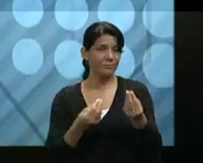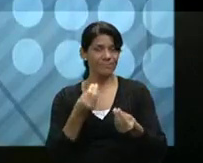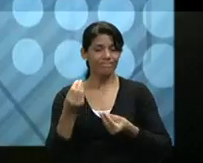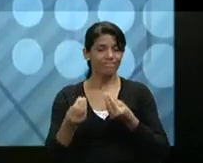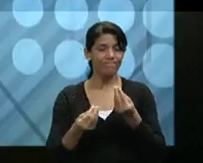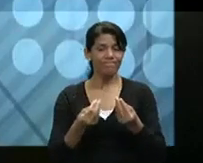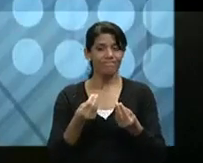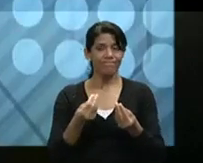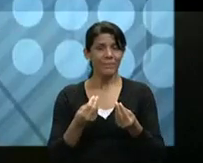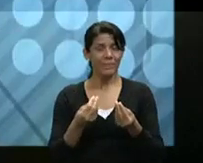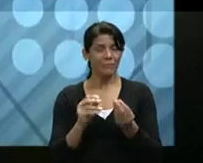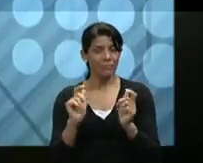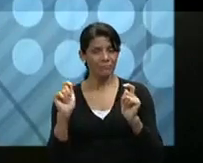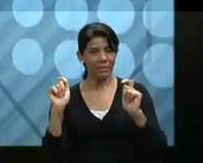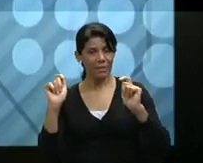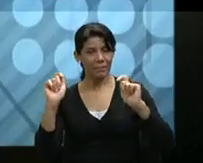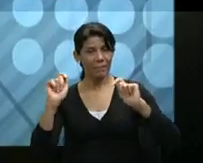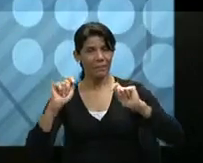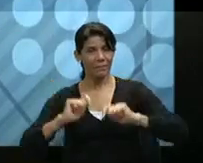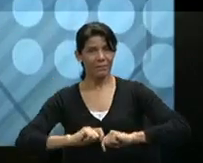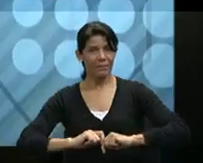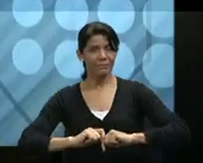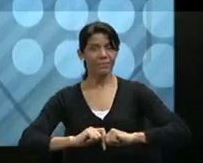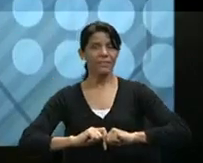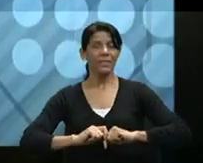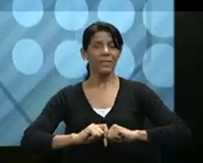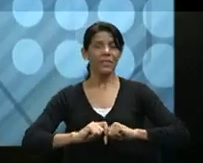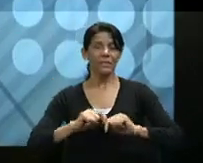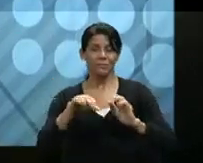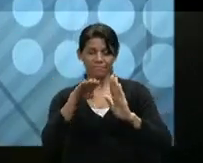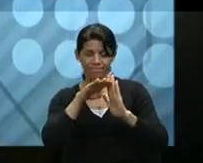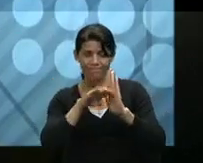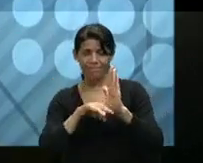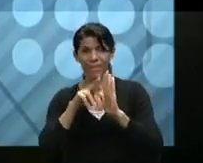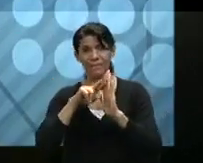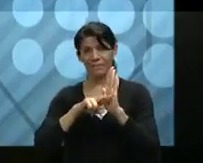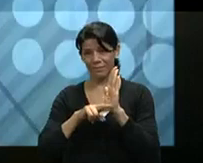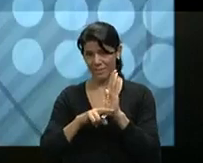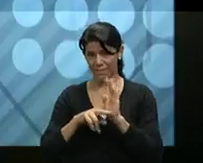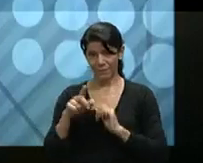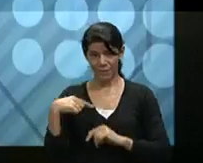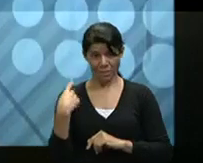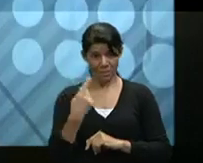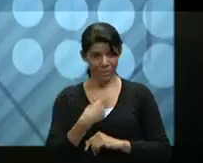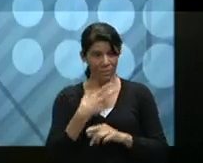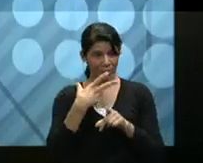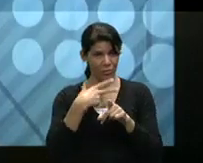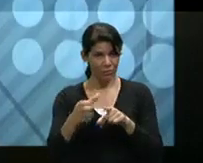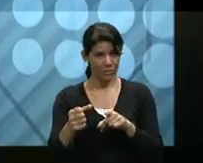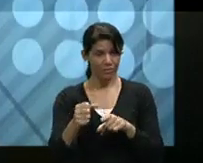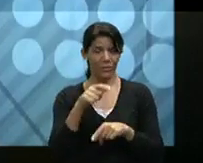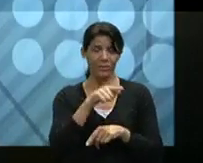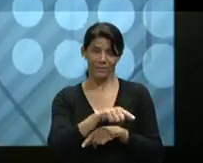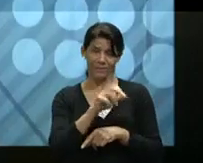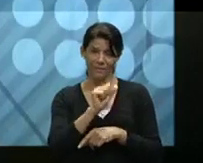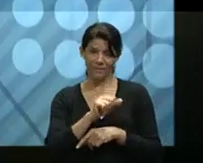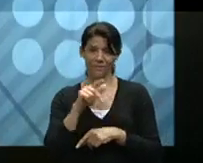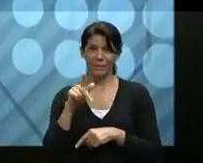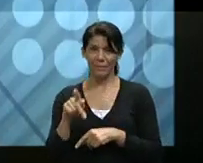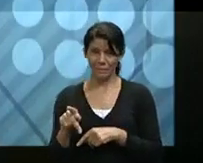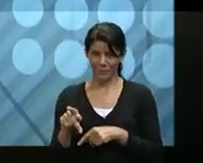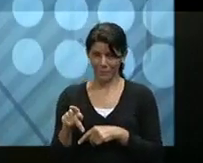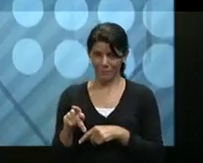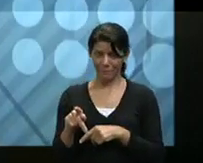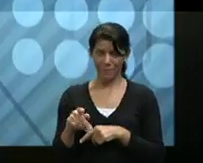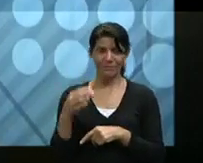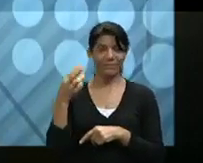fatores que vão potencializar essas medidas. Legal? Então nós resolvemos assim essa nossa